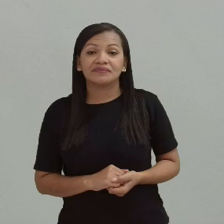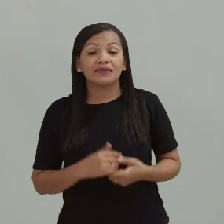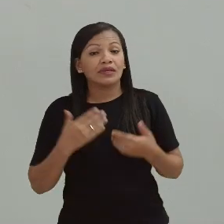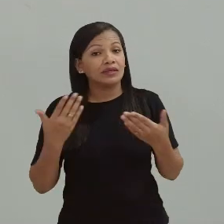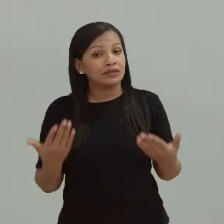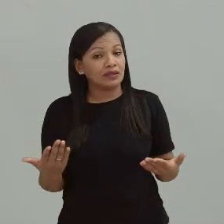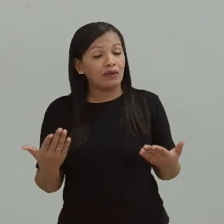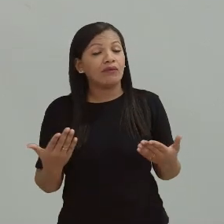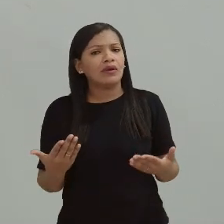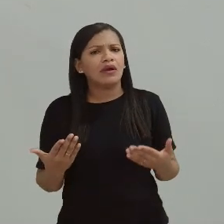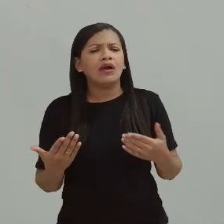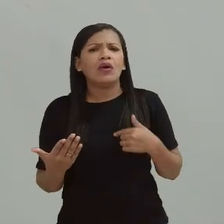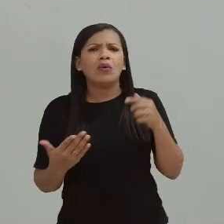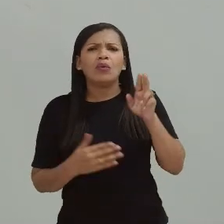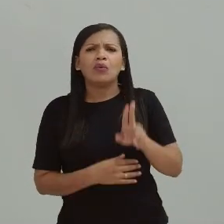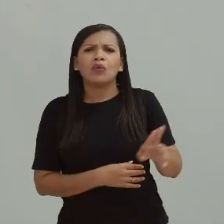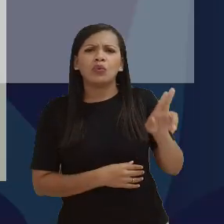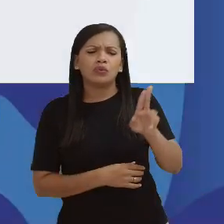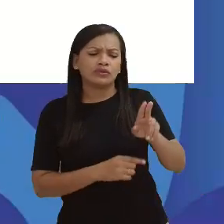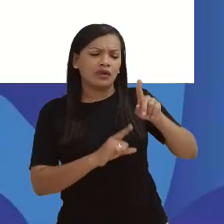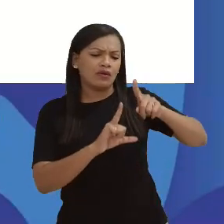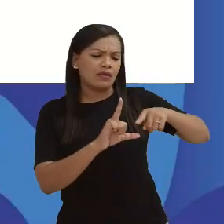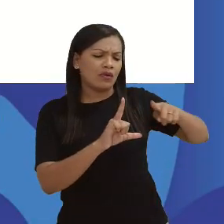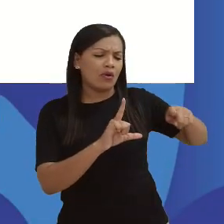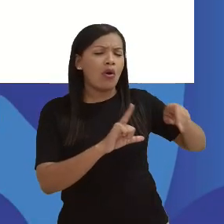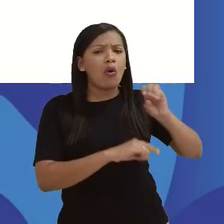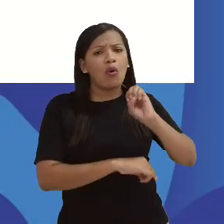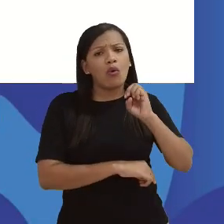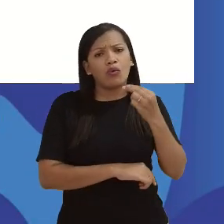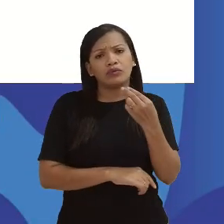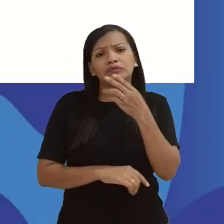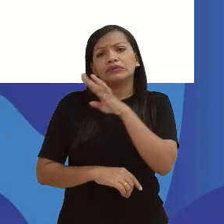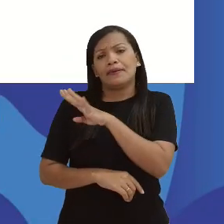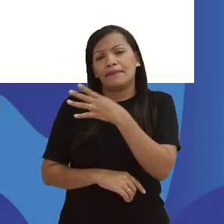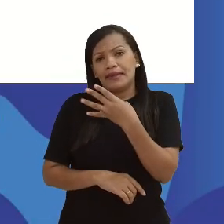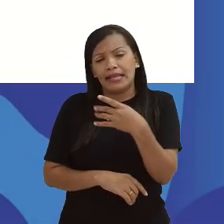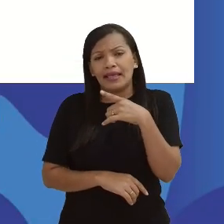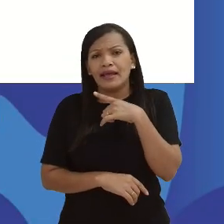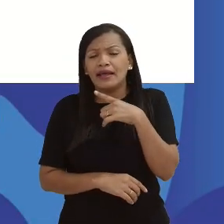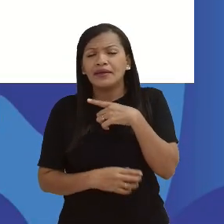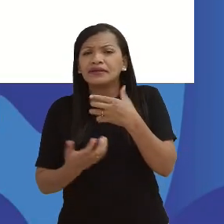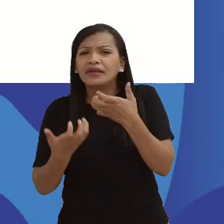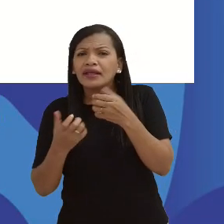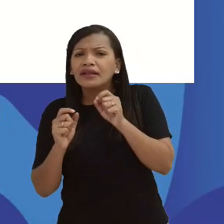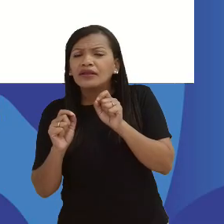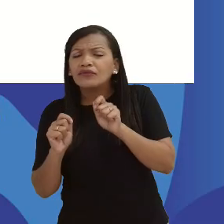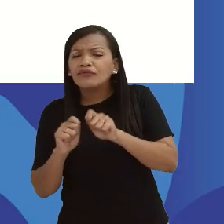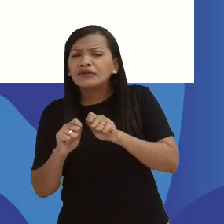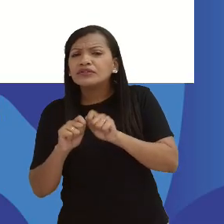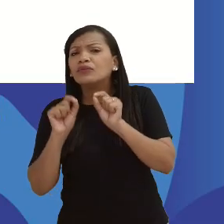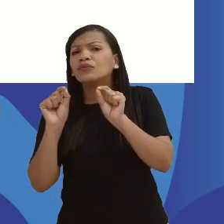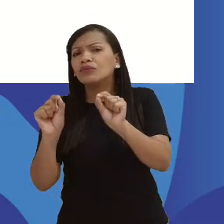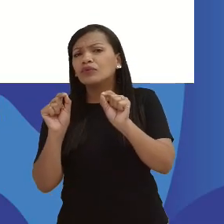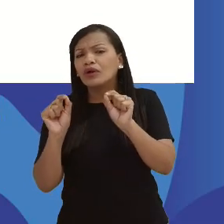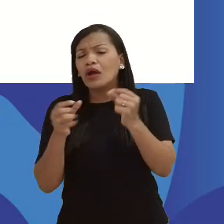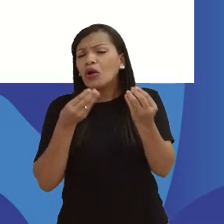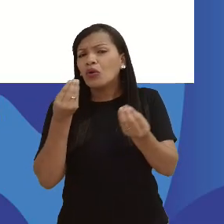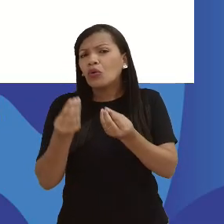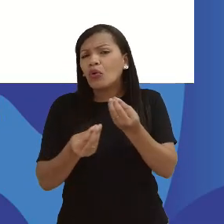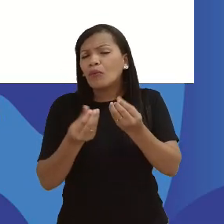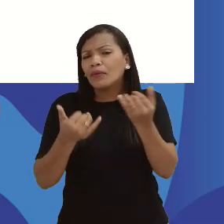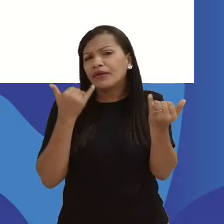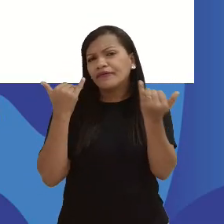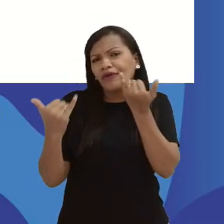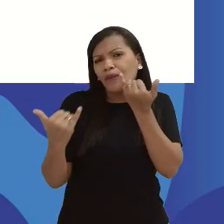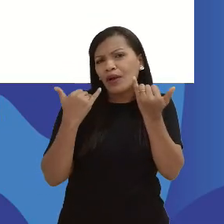Então veja, quando a gente utiliza um gráfico ou uma tabela, a gente simplesmente está querendo fazer o seguinte, como é que